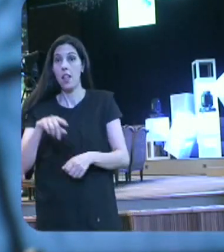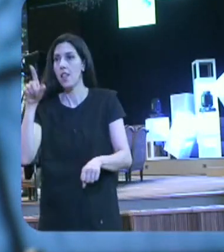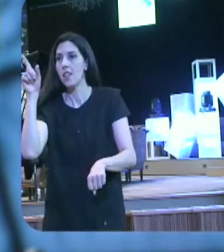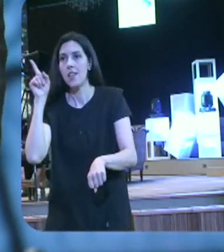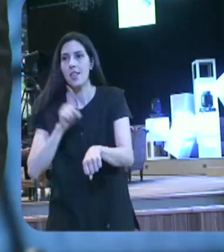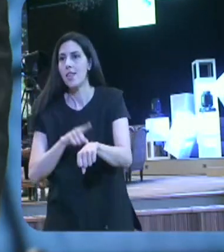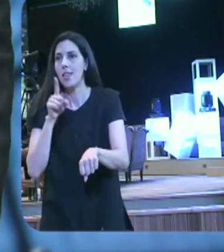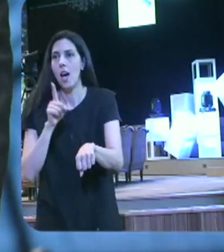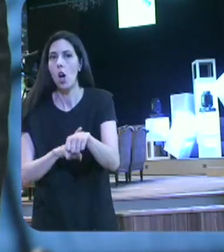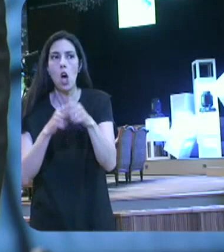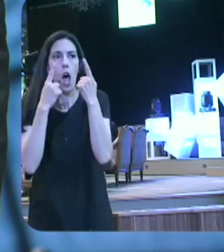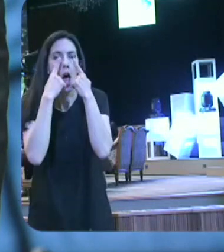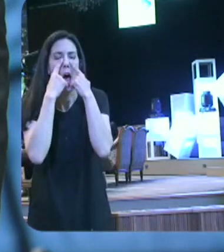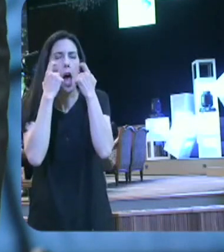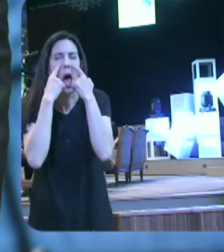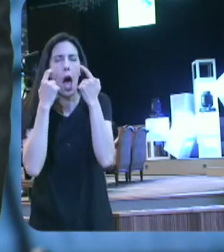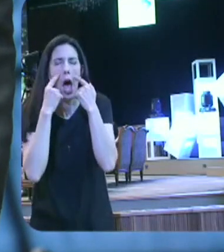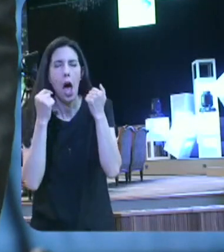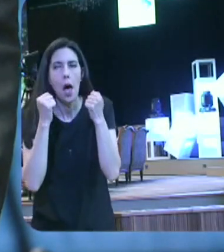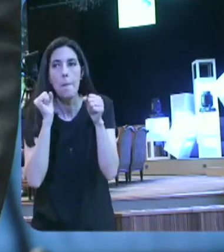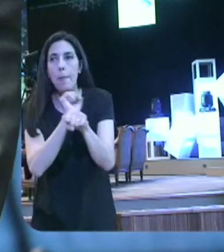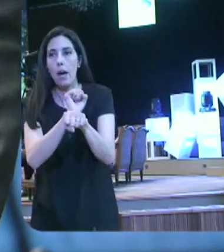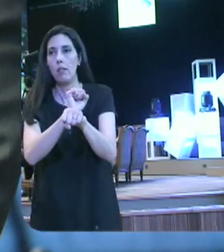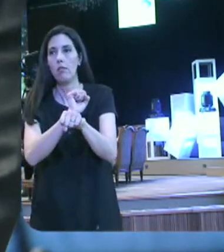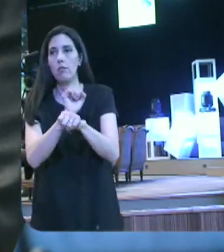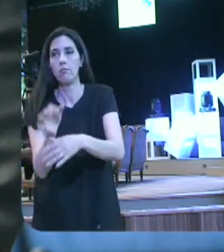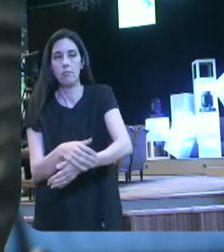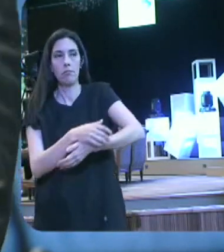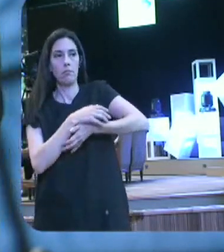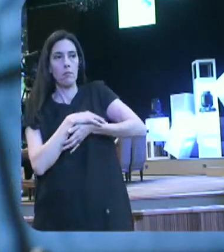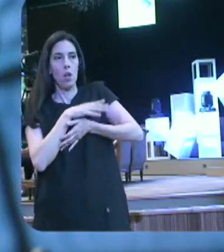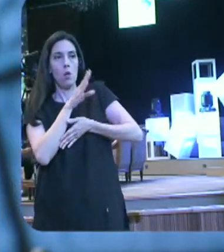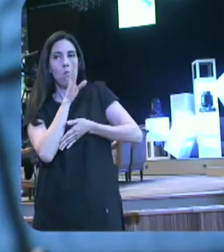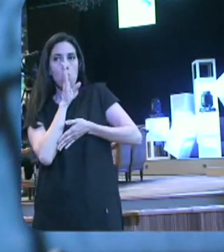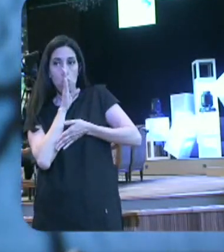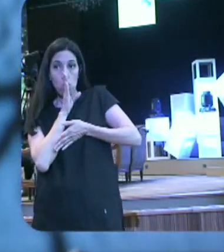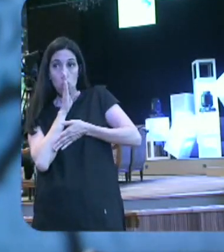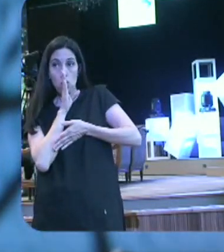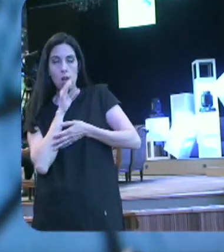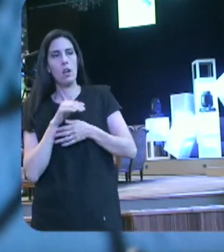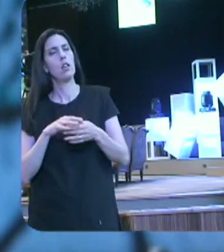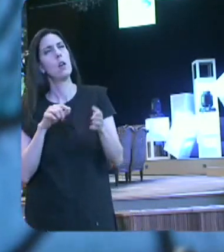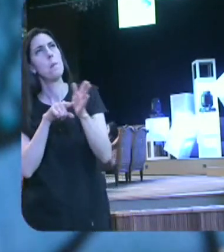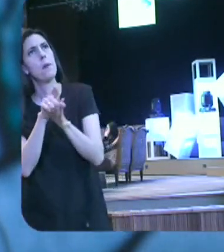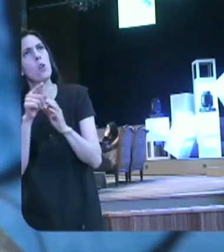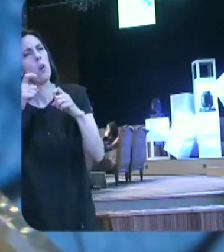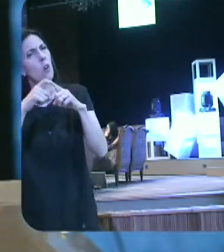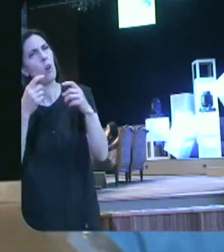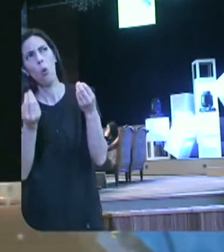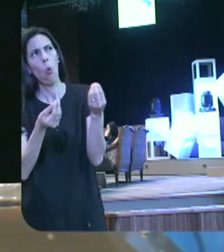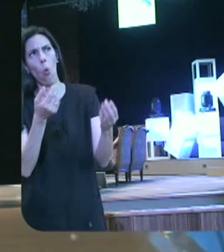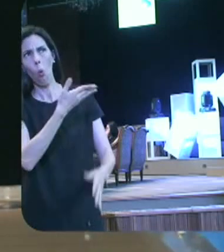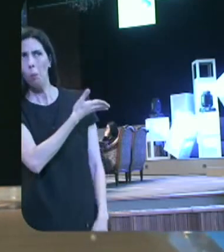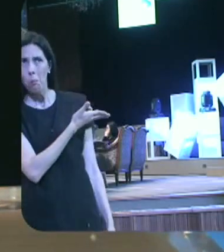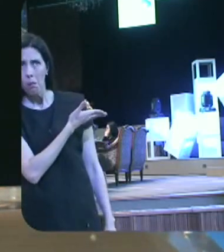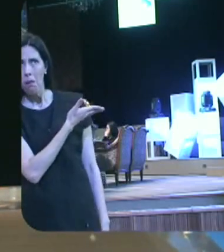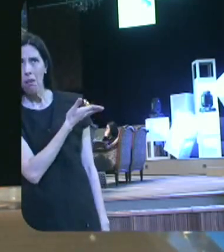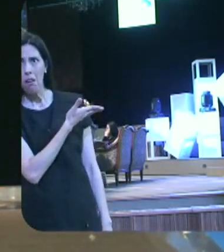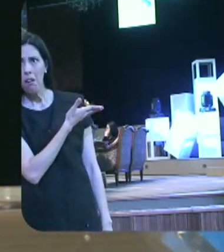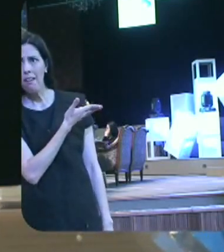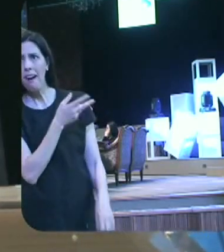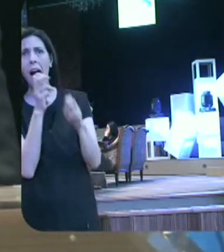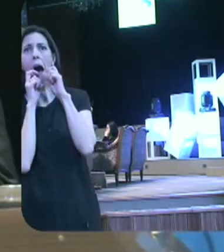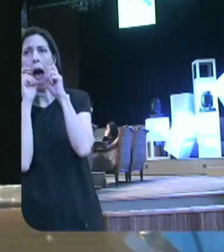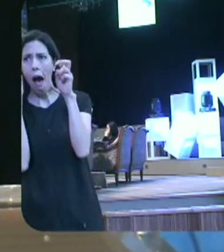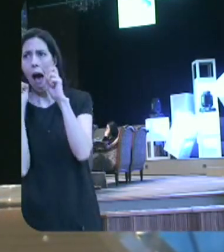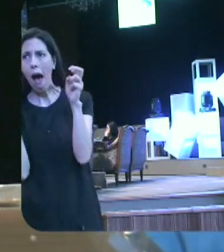Imediatamente eles pararam de chorar. E aí eu perguntei assim para o médico: mas como é que pode?